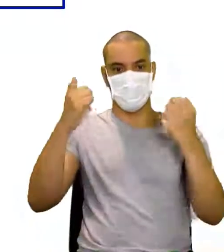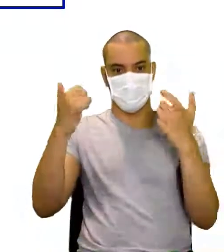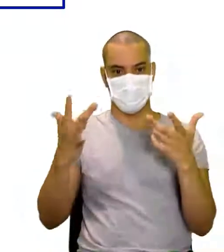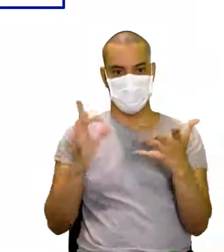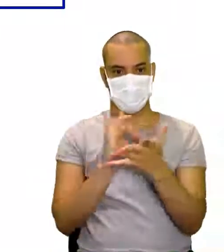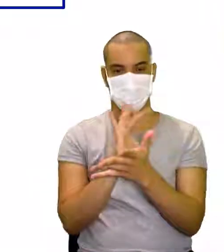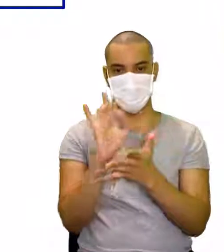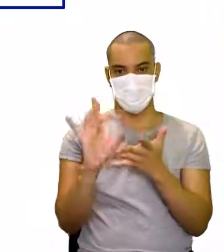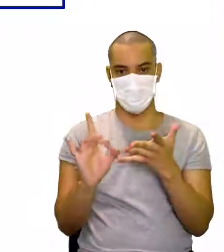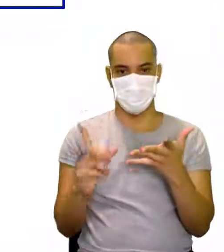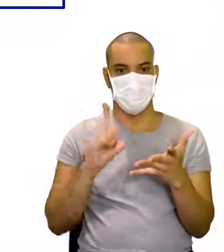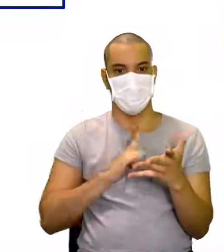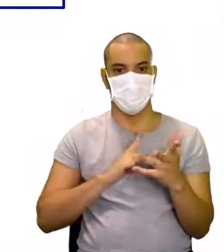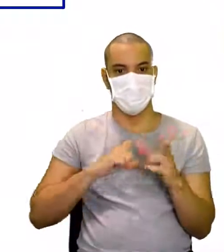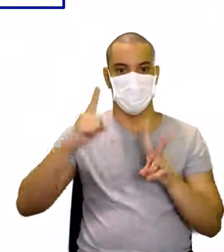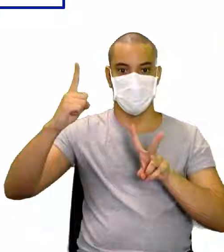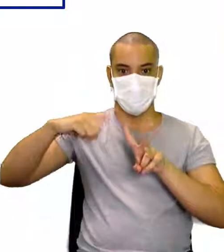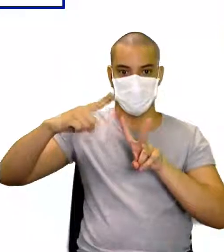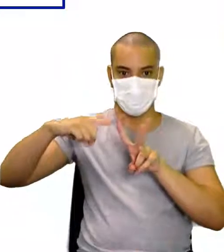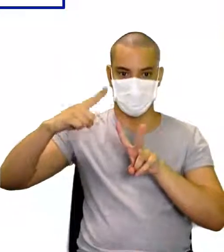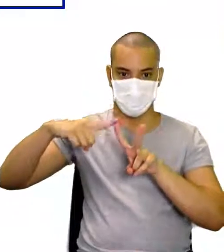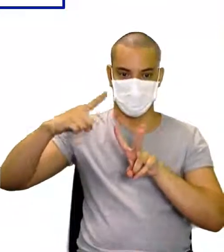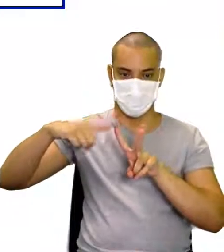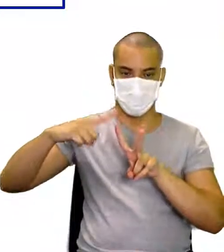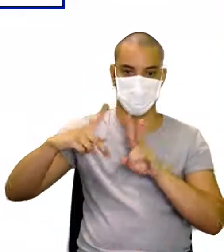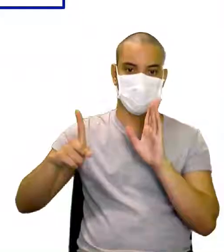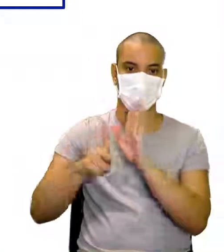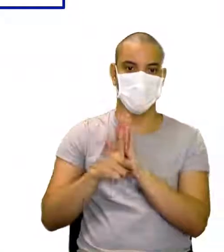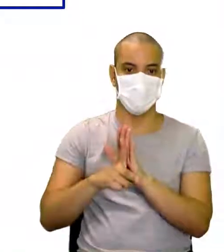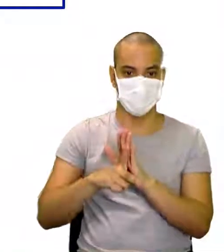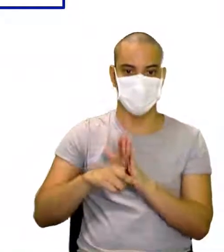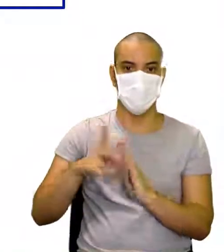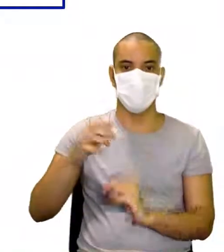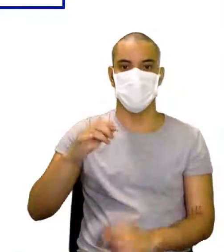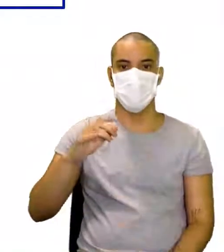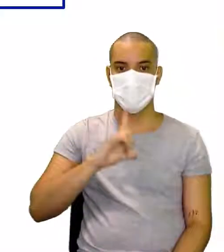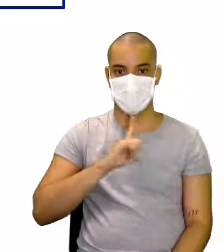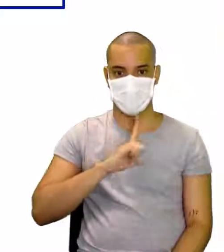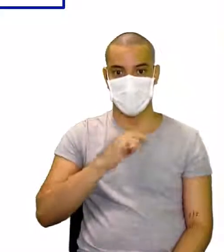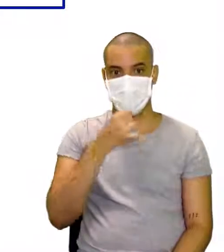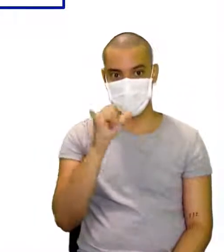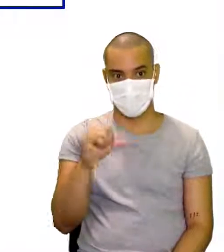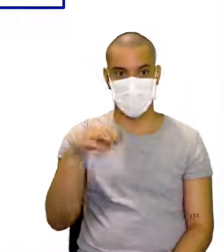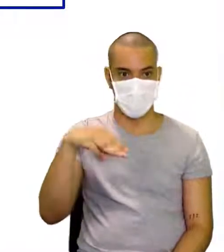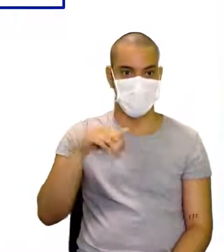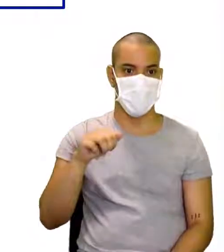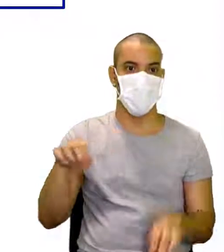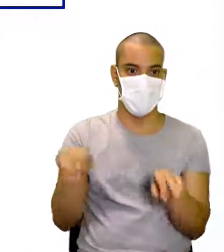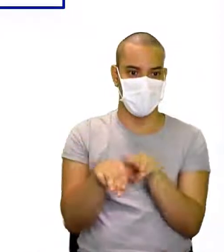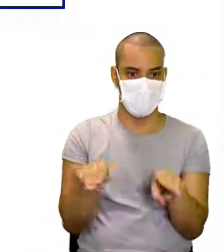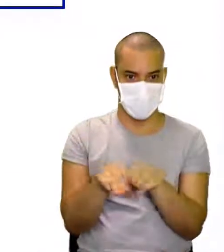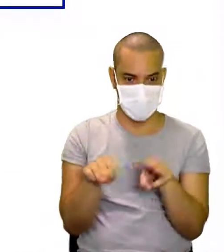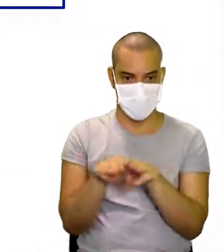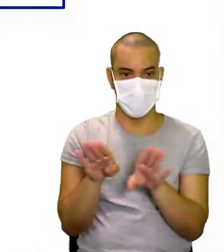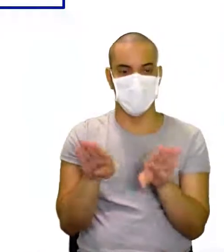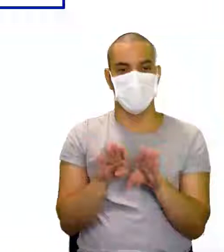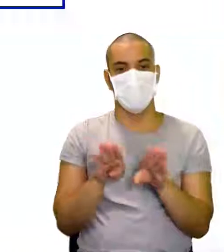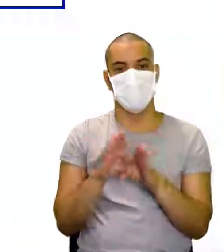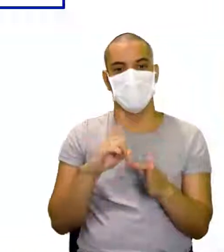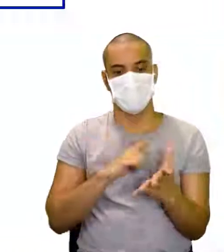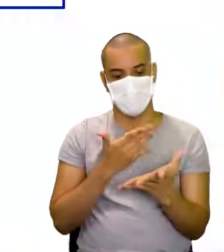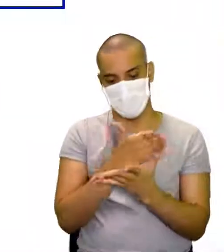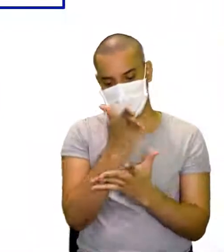a gente vai ter um vetor de indução magnético, ok? Então, em um campo magnético, chama-se linha